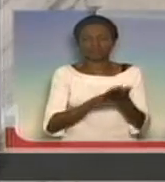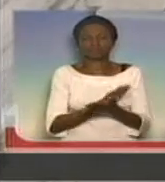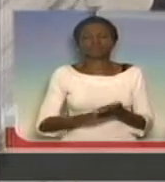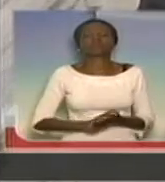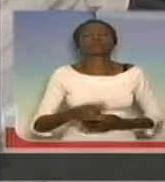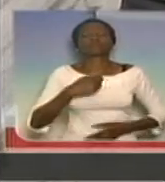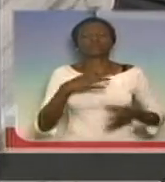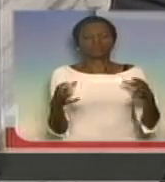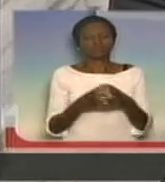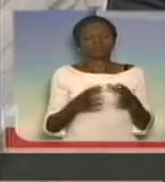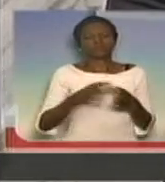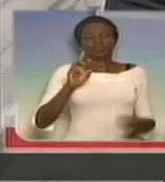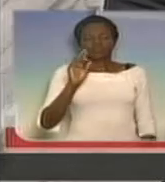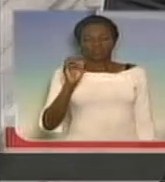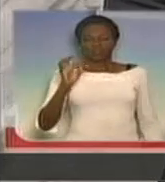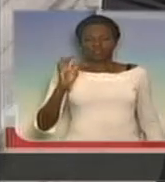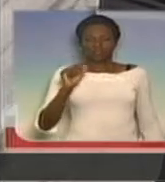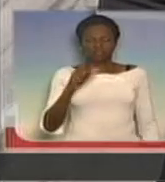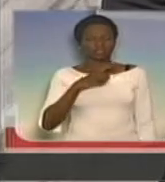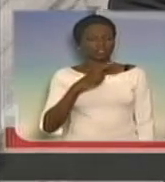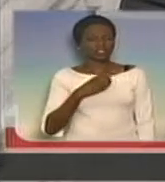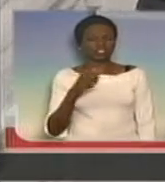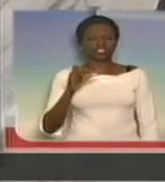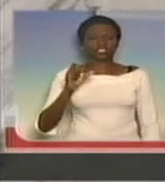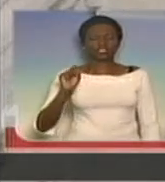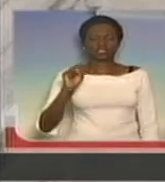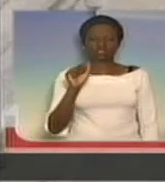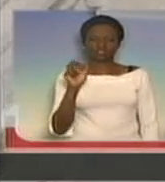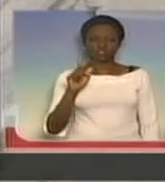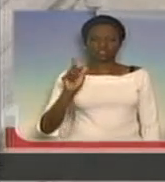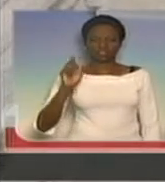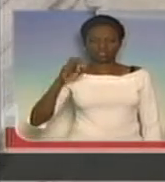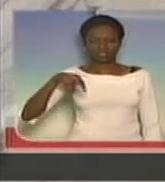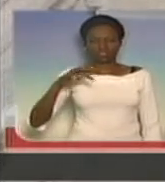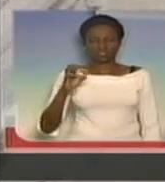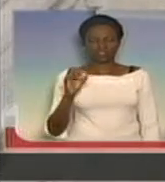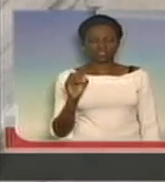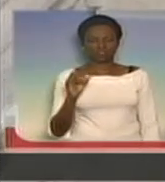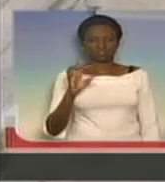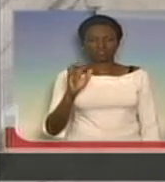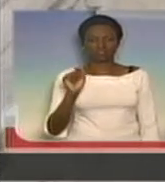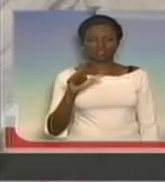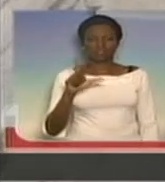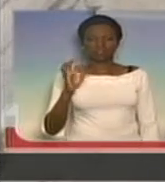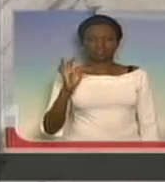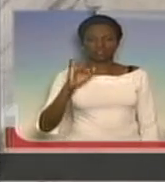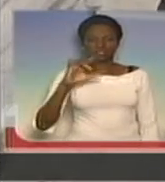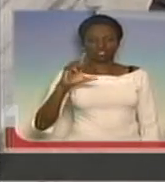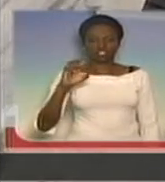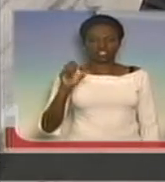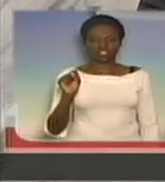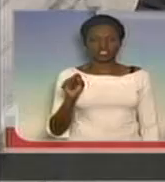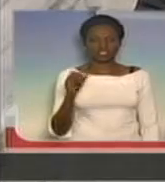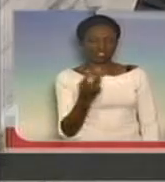da equipe, senhor presidente, Sargento Altiles, ele mais 3 policiais militares, deputados, ficaram